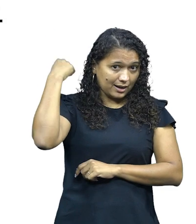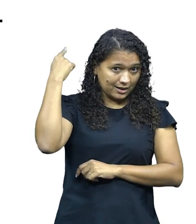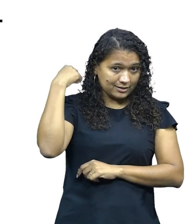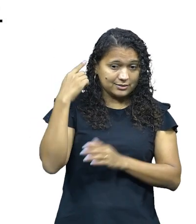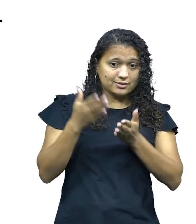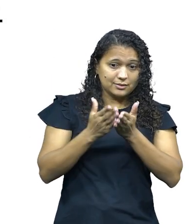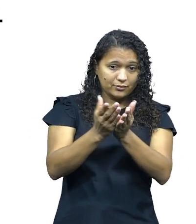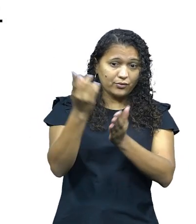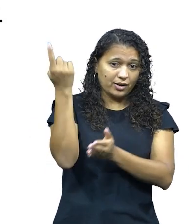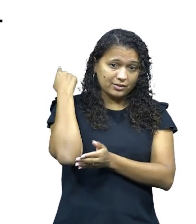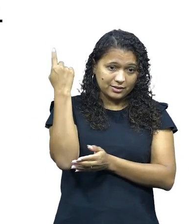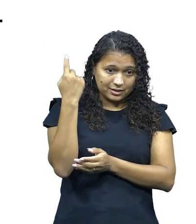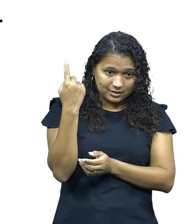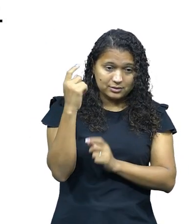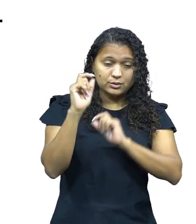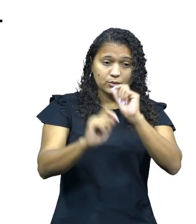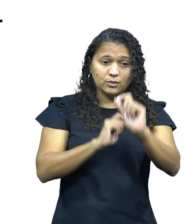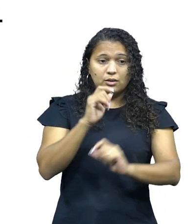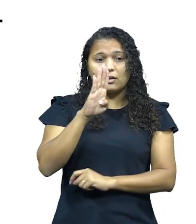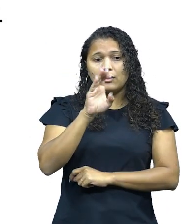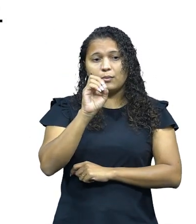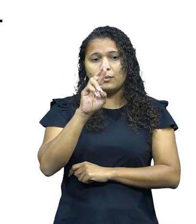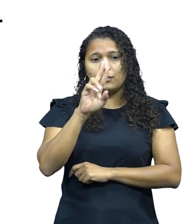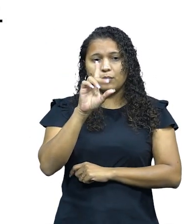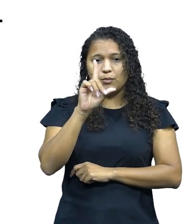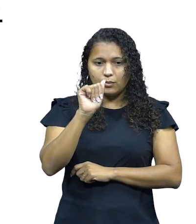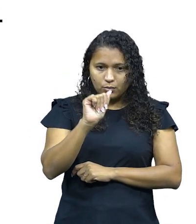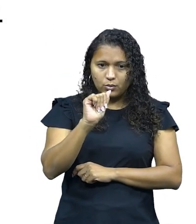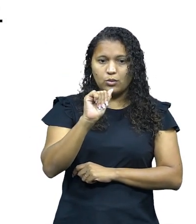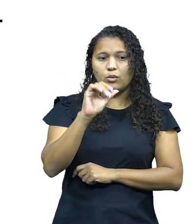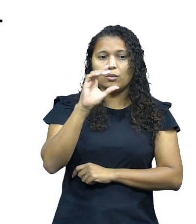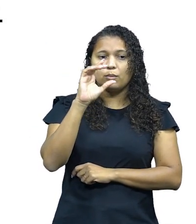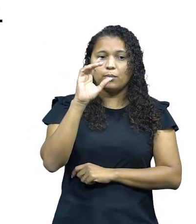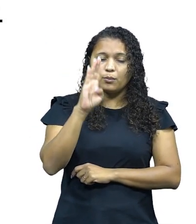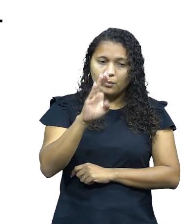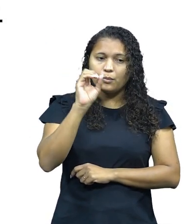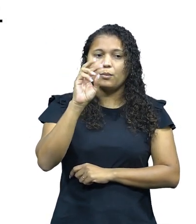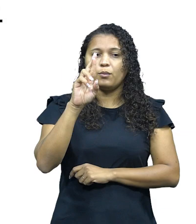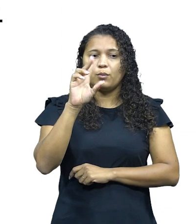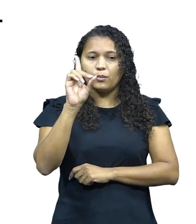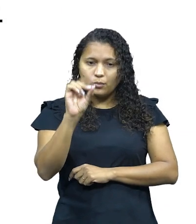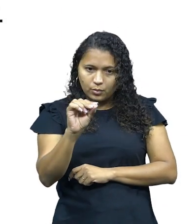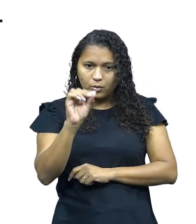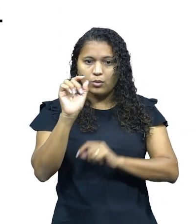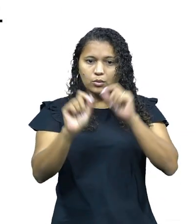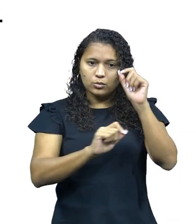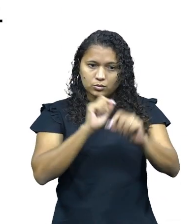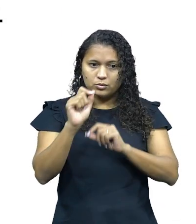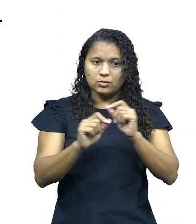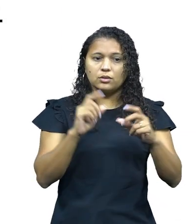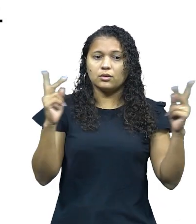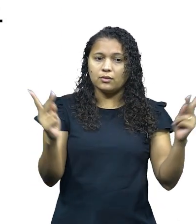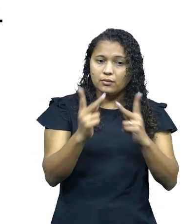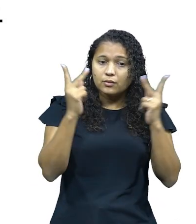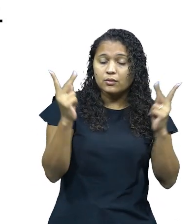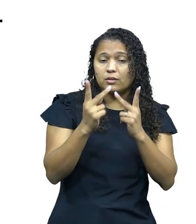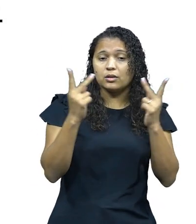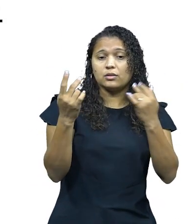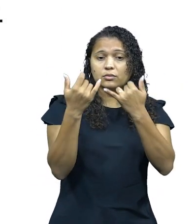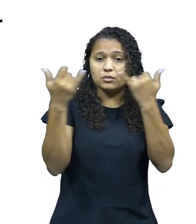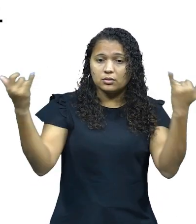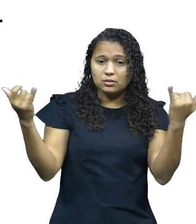trás. Bordo significa rodar a linha de vento por meio da